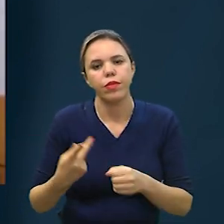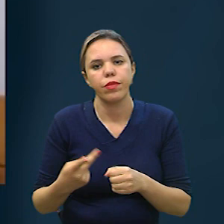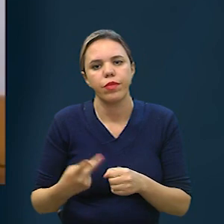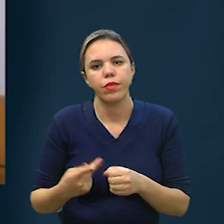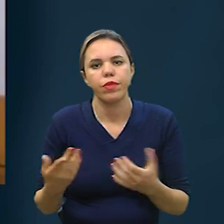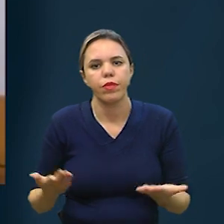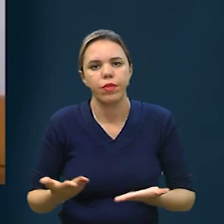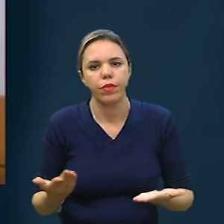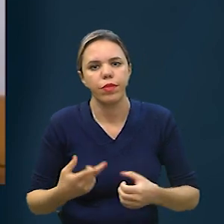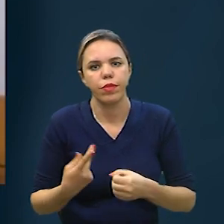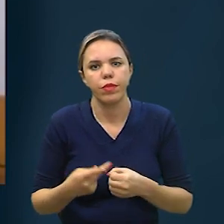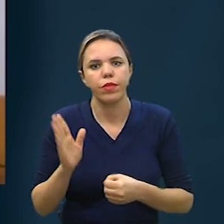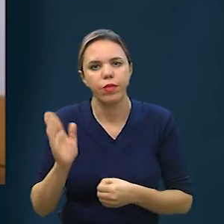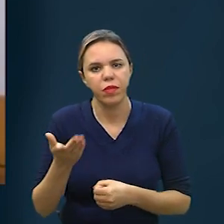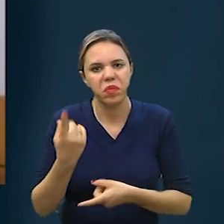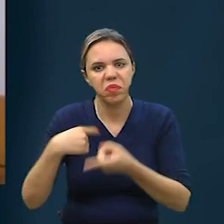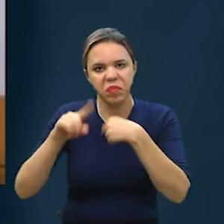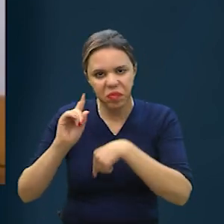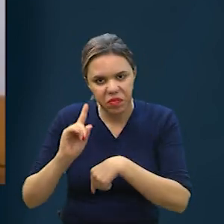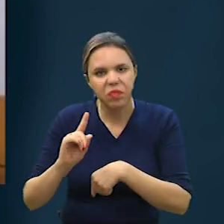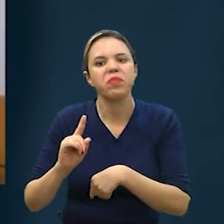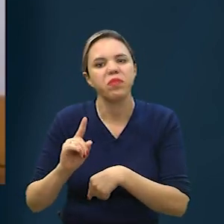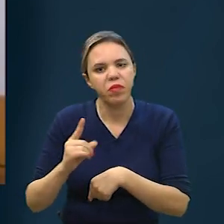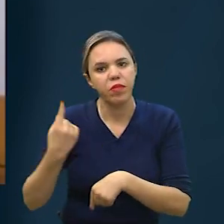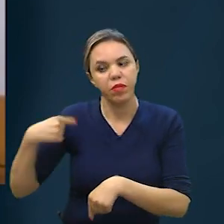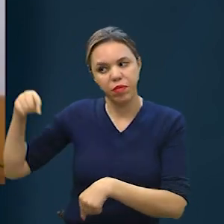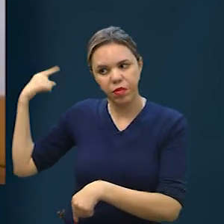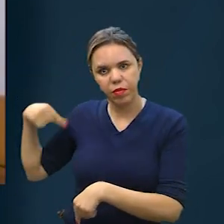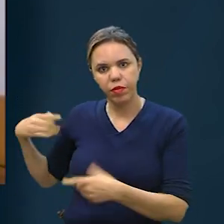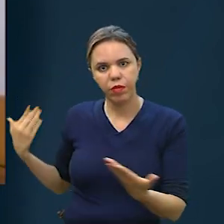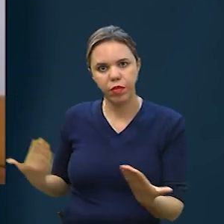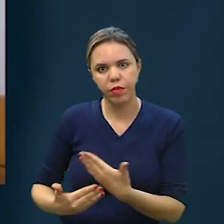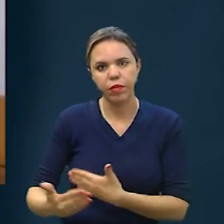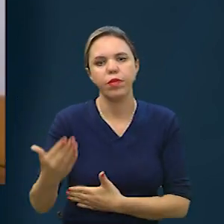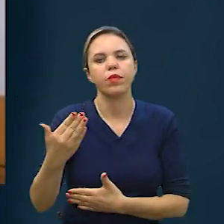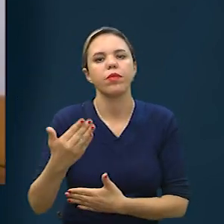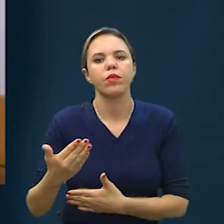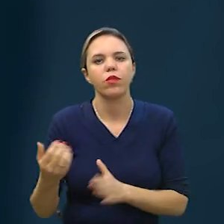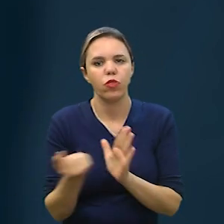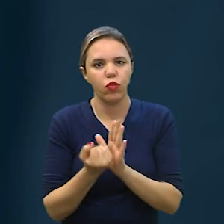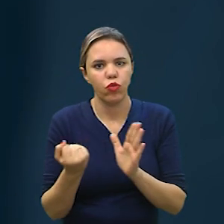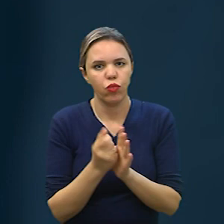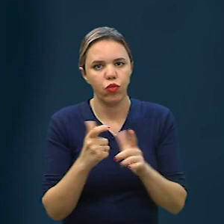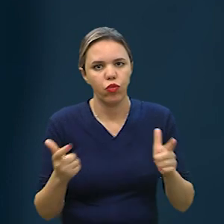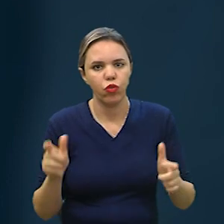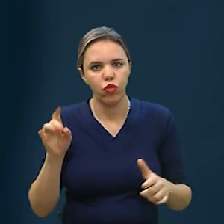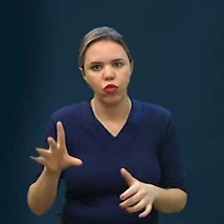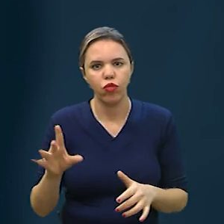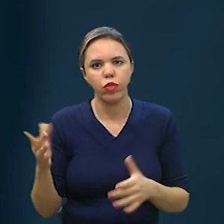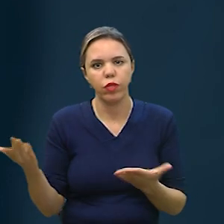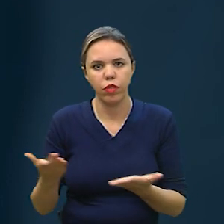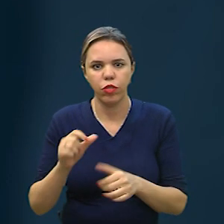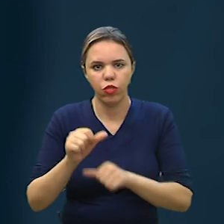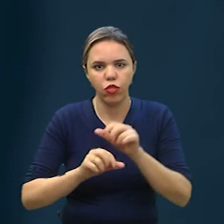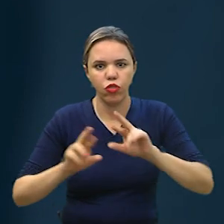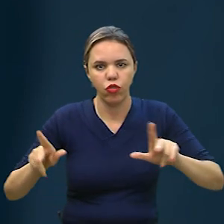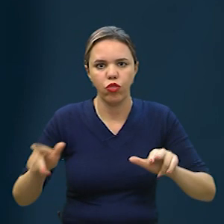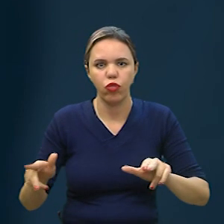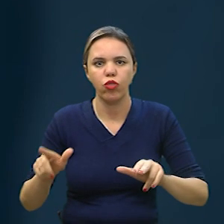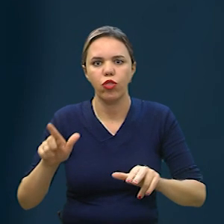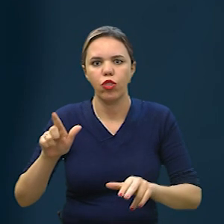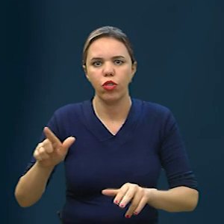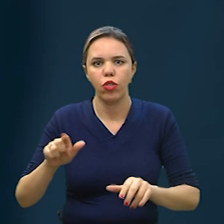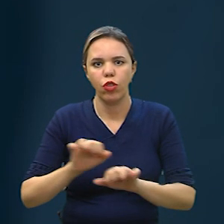os produtos, hoje os produtos já são sucesso, daquela época para cá a linha já cresceu, eu só tinha a linha Milagre, agora eu tenho a